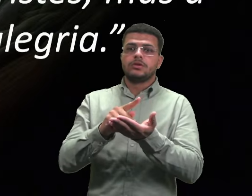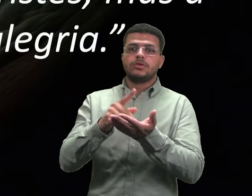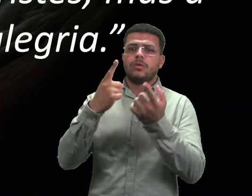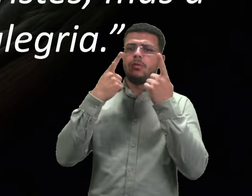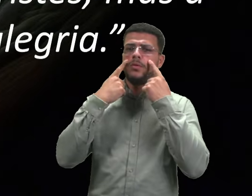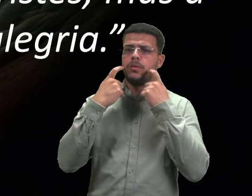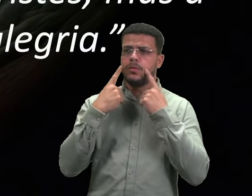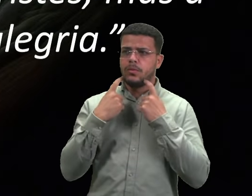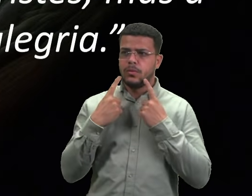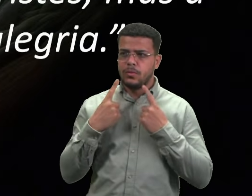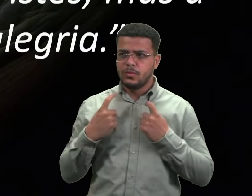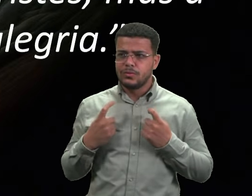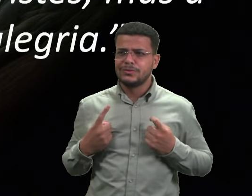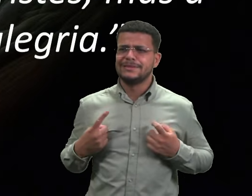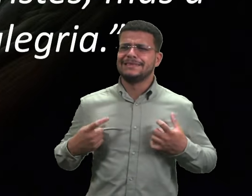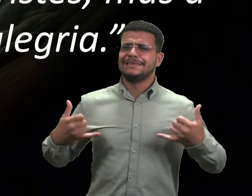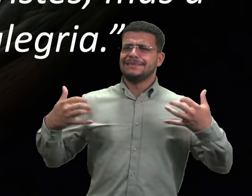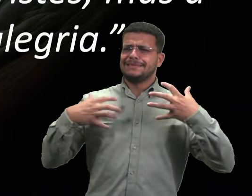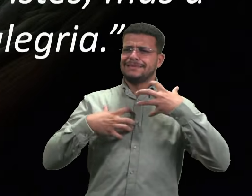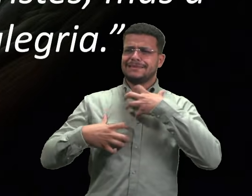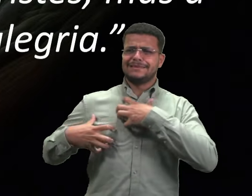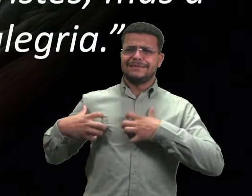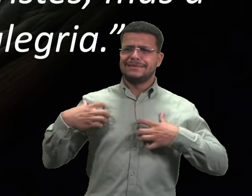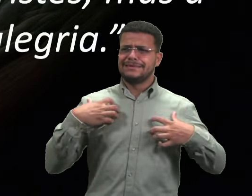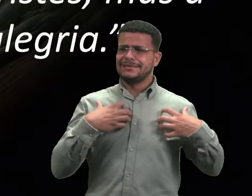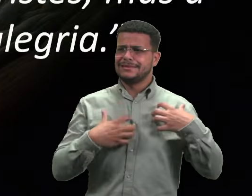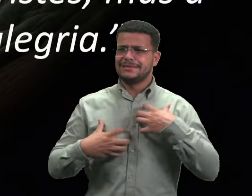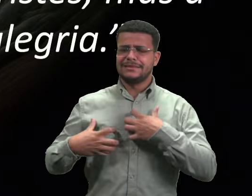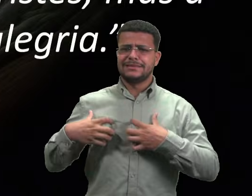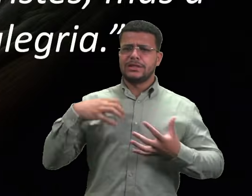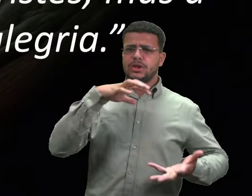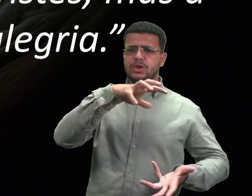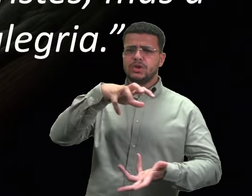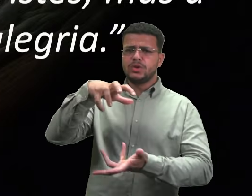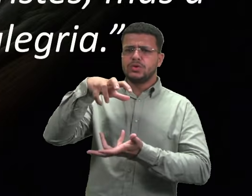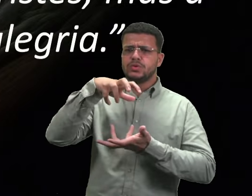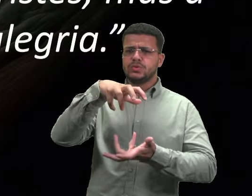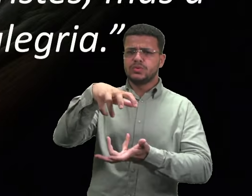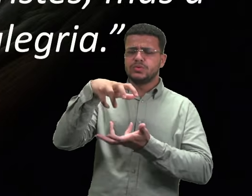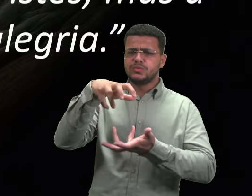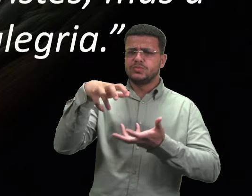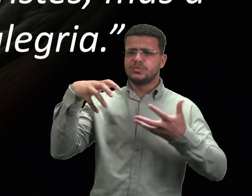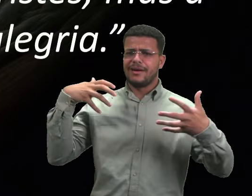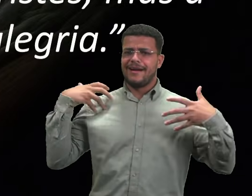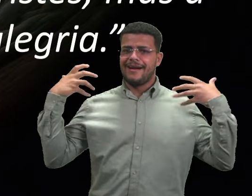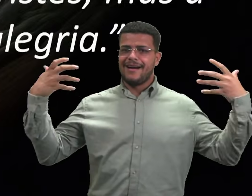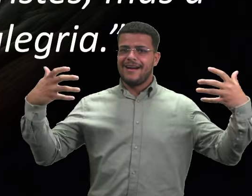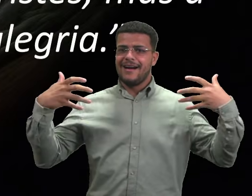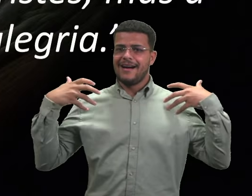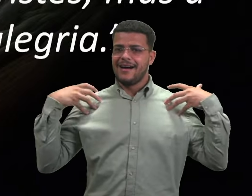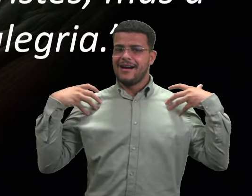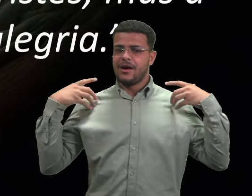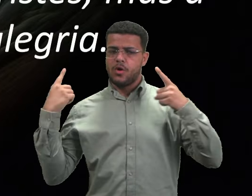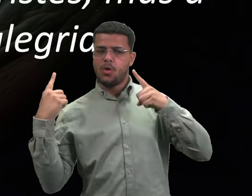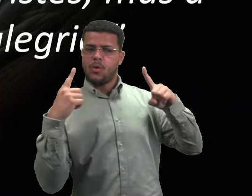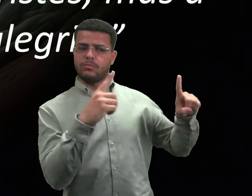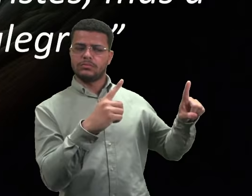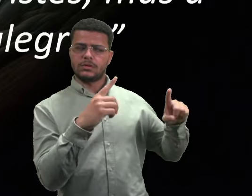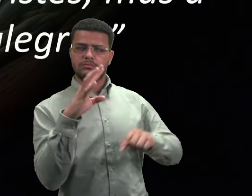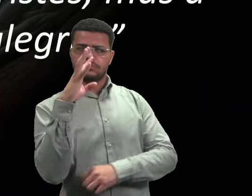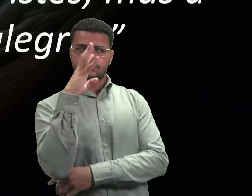que chorareis e vos lamentareis, e o mundo se alegrará. Vós ficareis